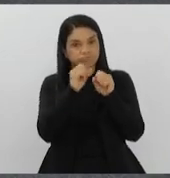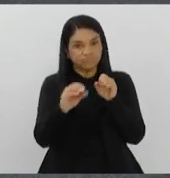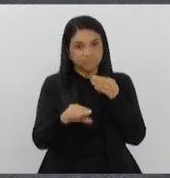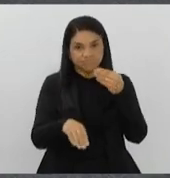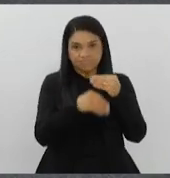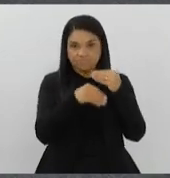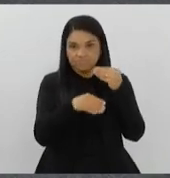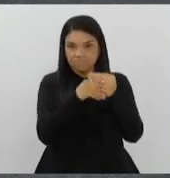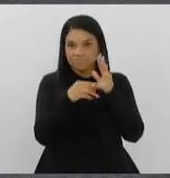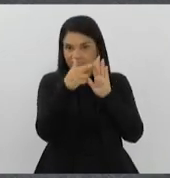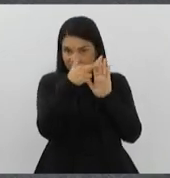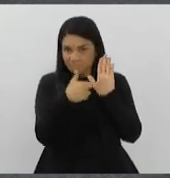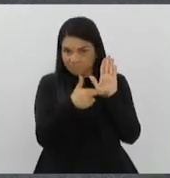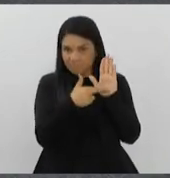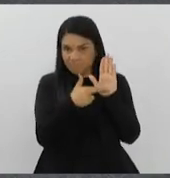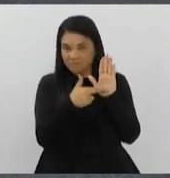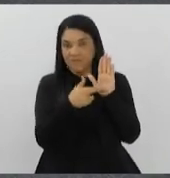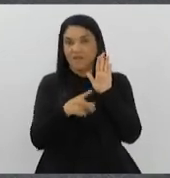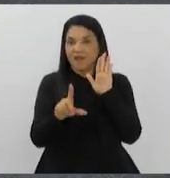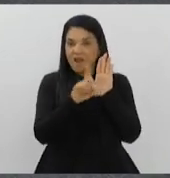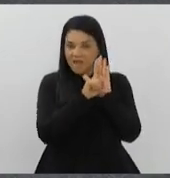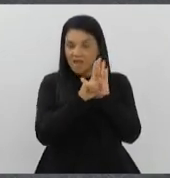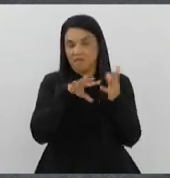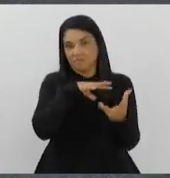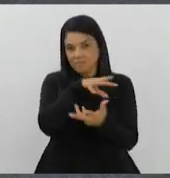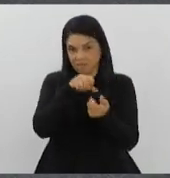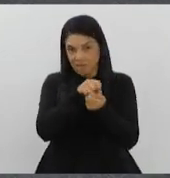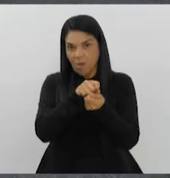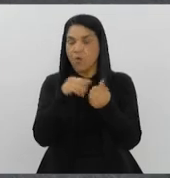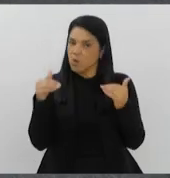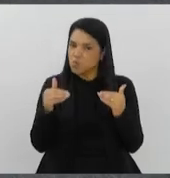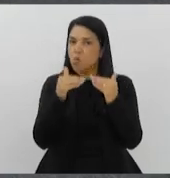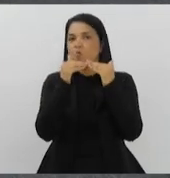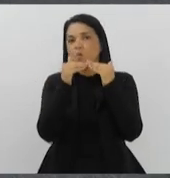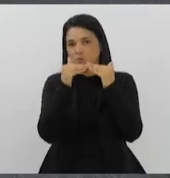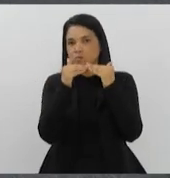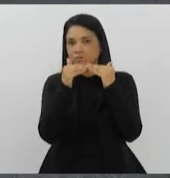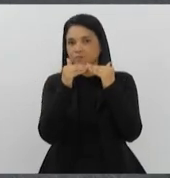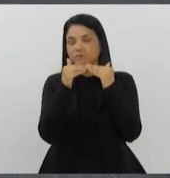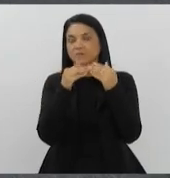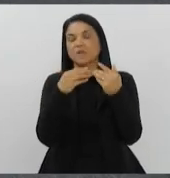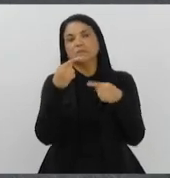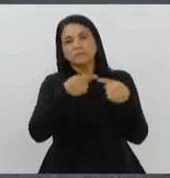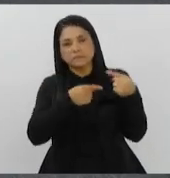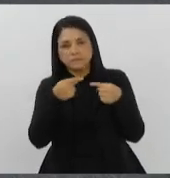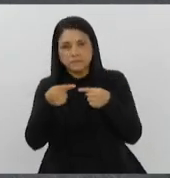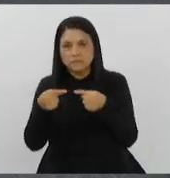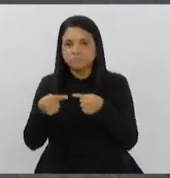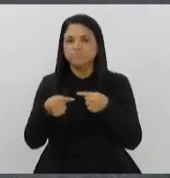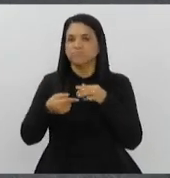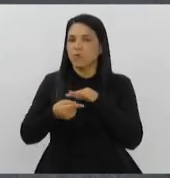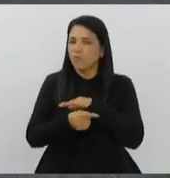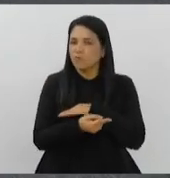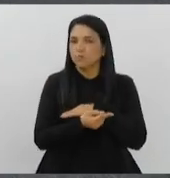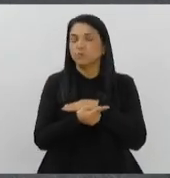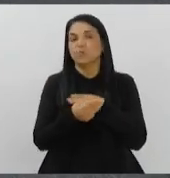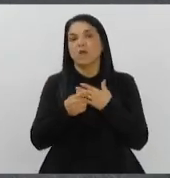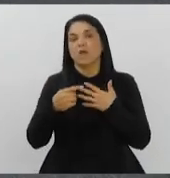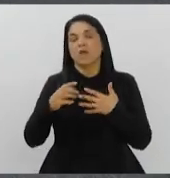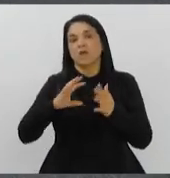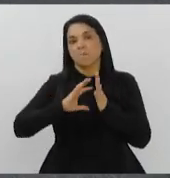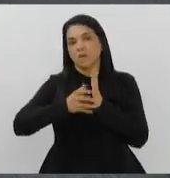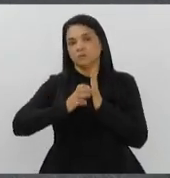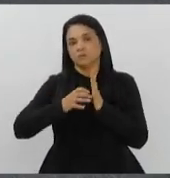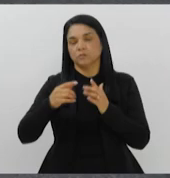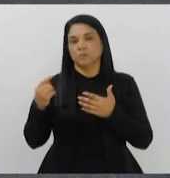como, por exemplo, é no caso da legislação ambiental, eu sou favorável. Então, acho que esse é um debate profundo. E a bancada do PSOL